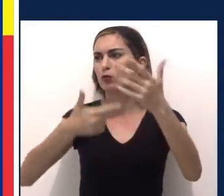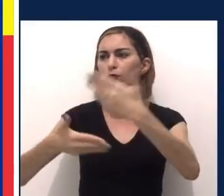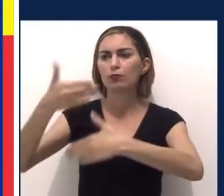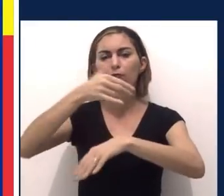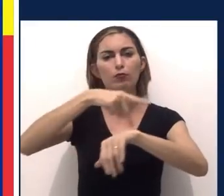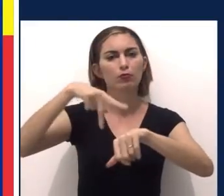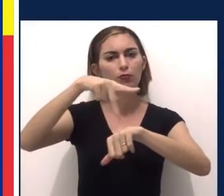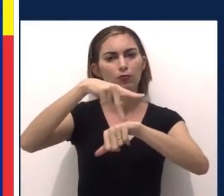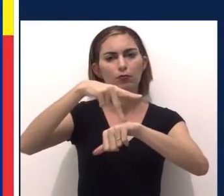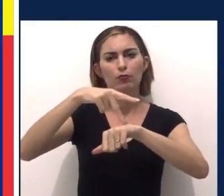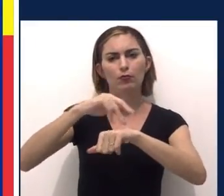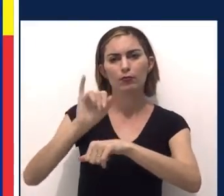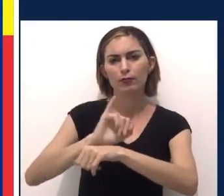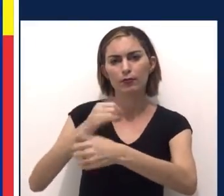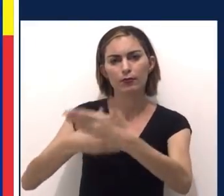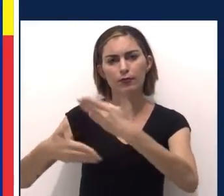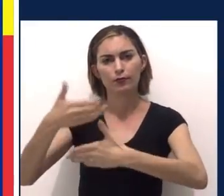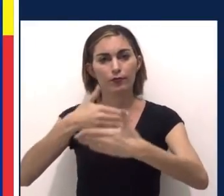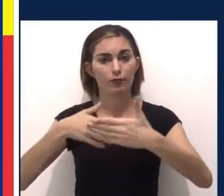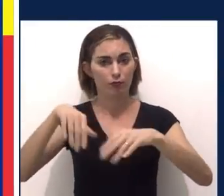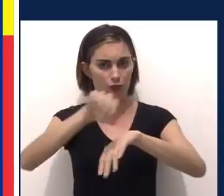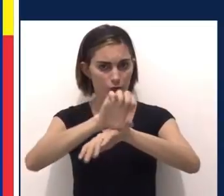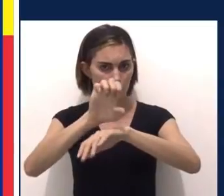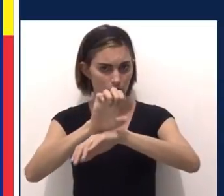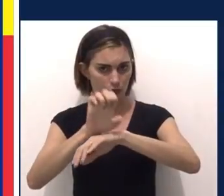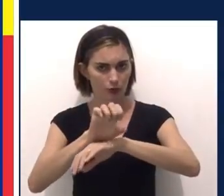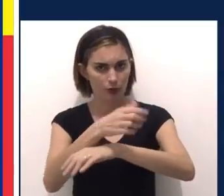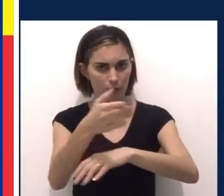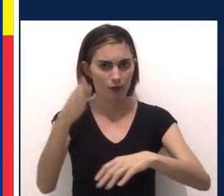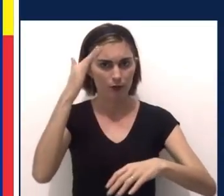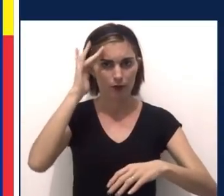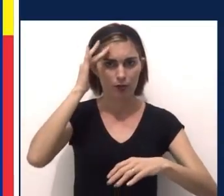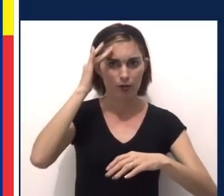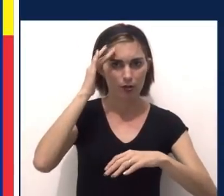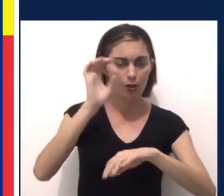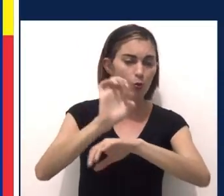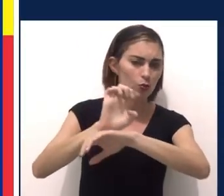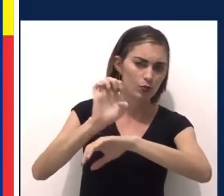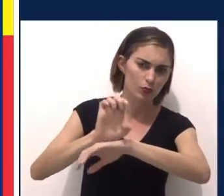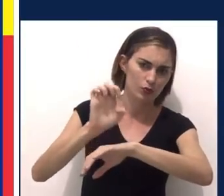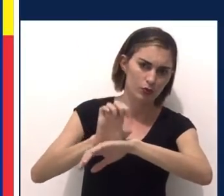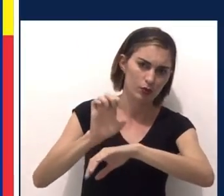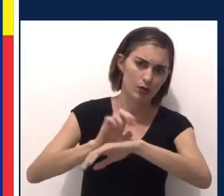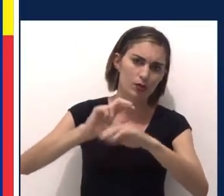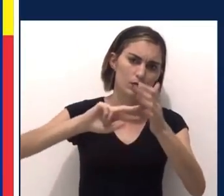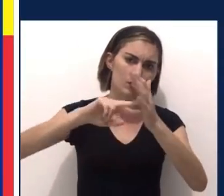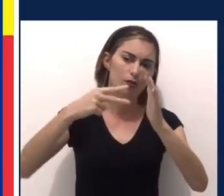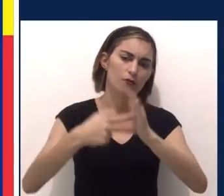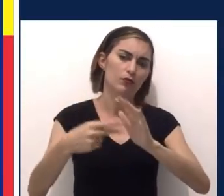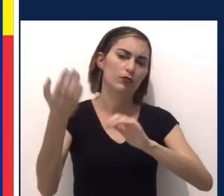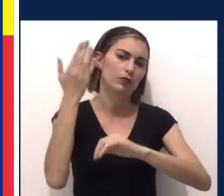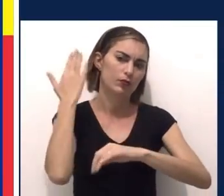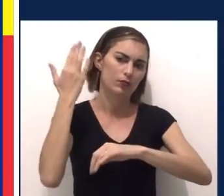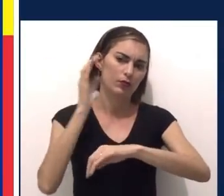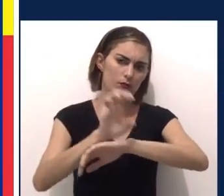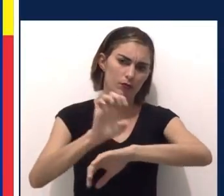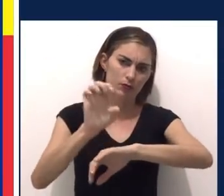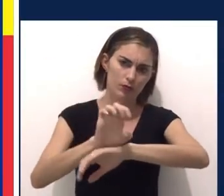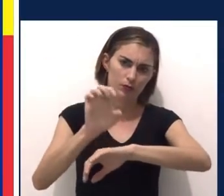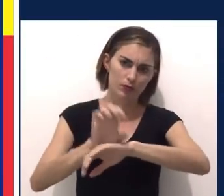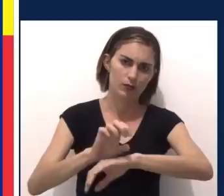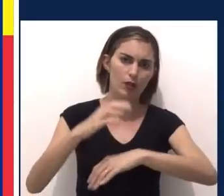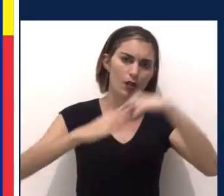internacionais. Então, a razão do Estado, eu quero que vocês entendam, que a razão do Estado, que